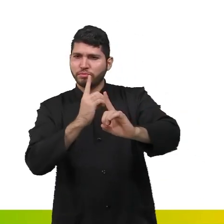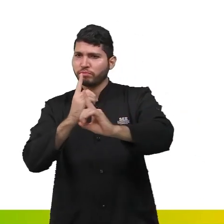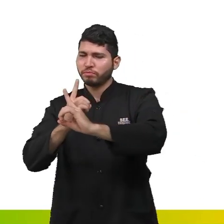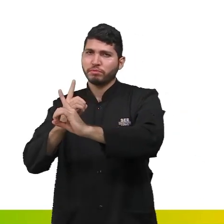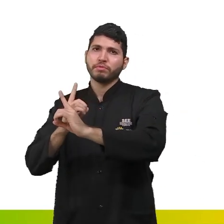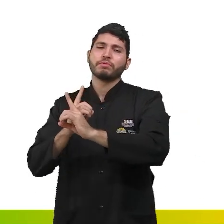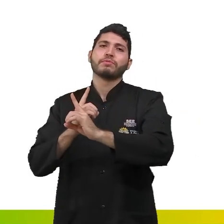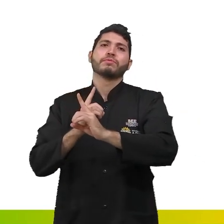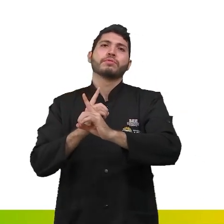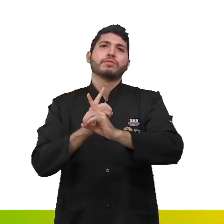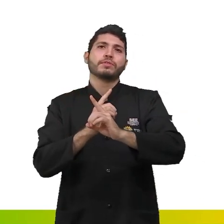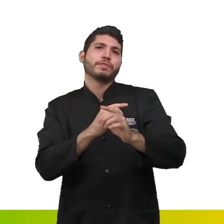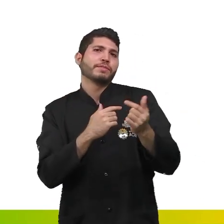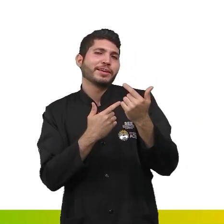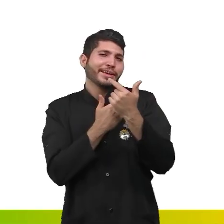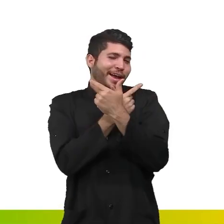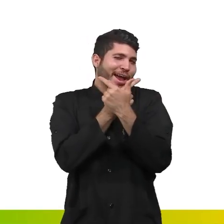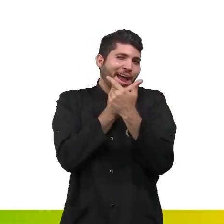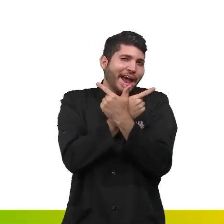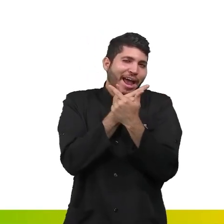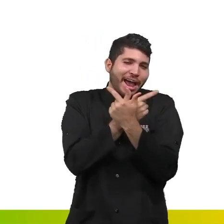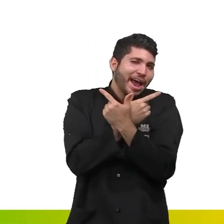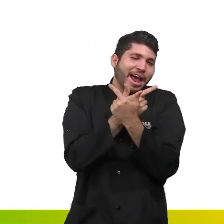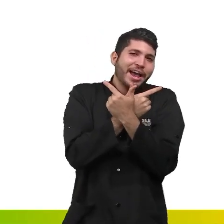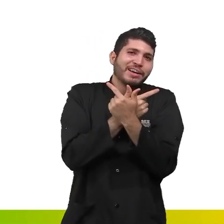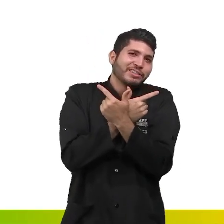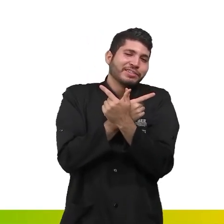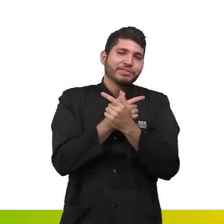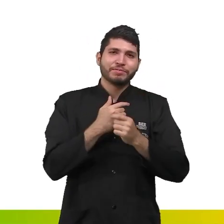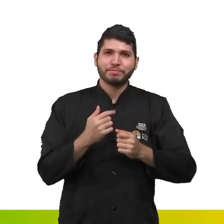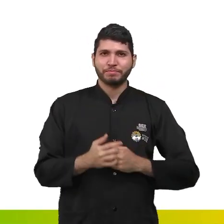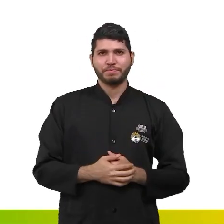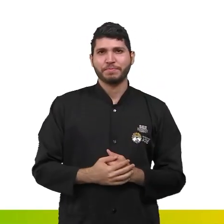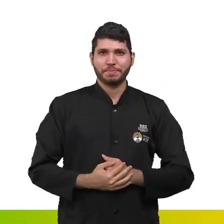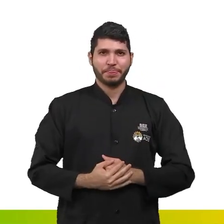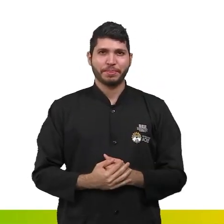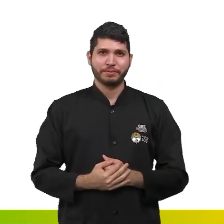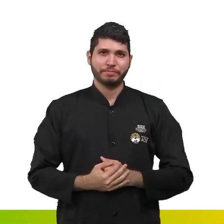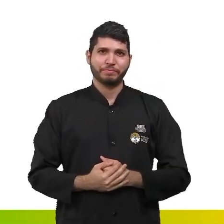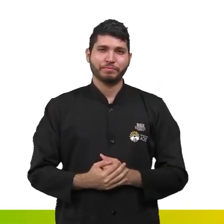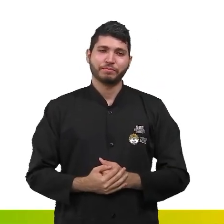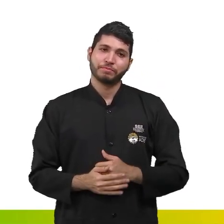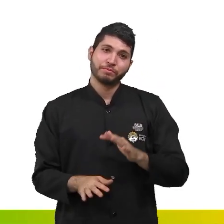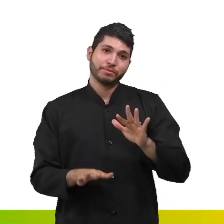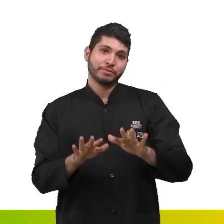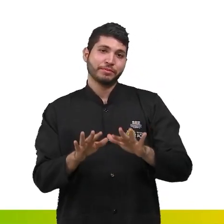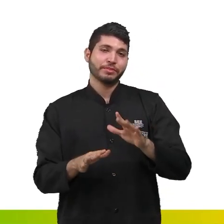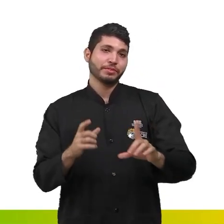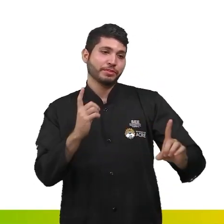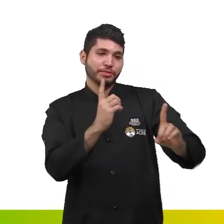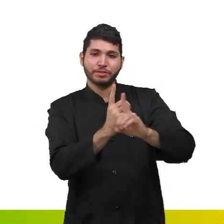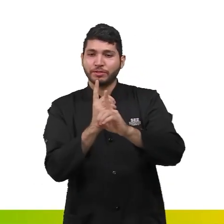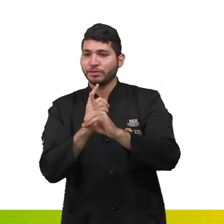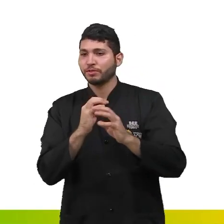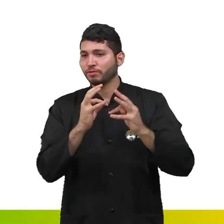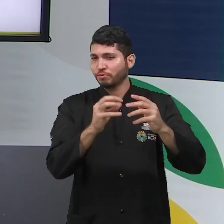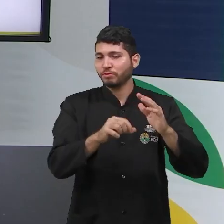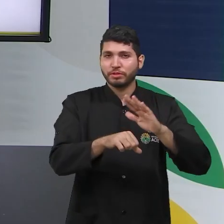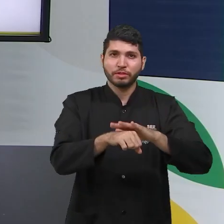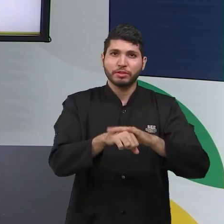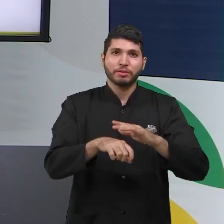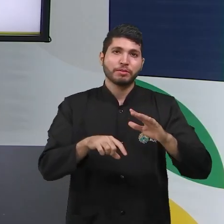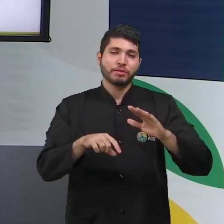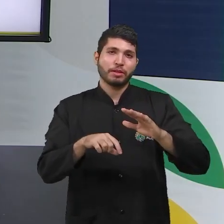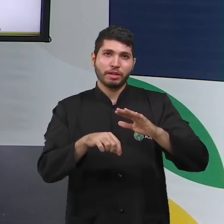tardes e ficavam rindo sem parar. Então, pode ser que antigamente elas se encontravam todas as tardes e hoje elas não se